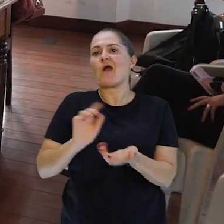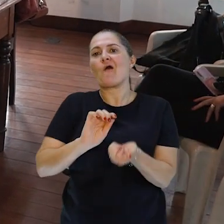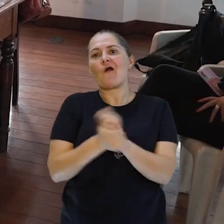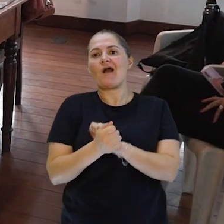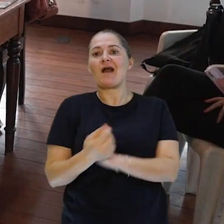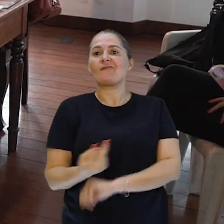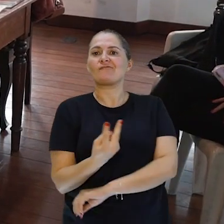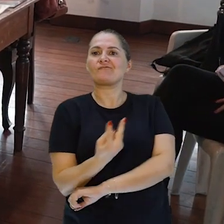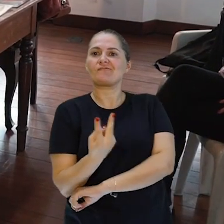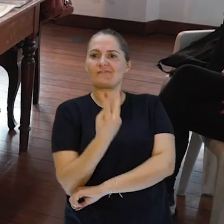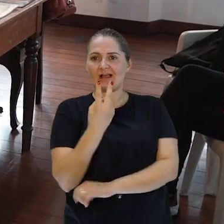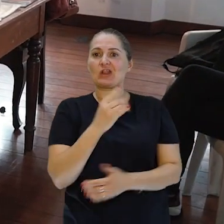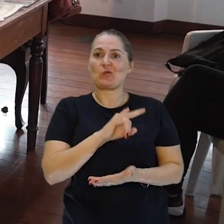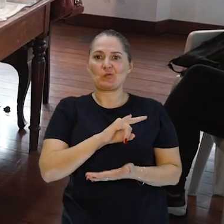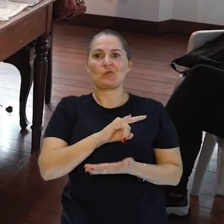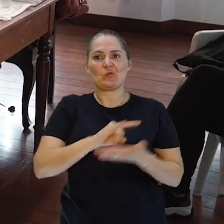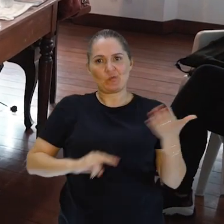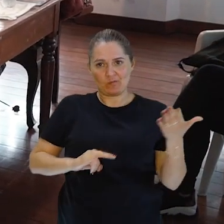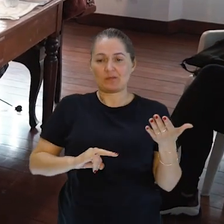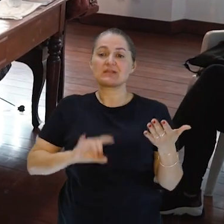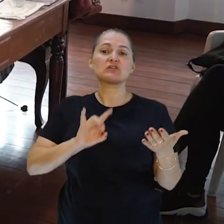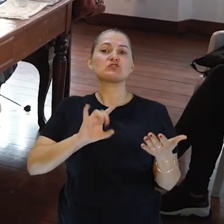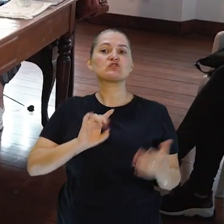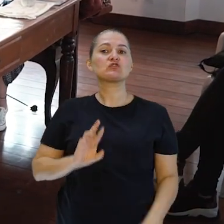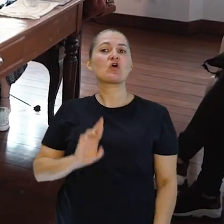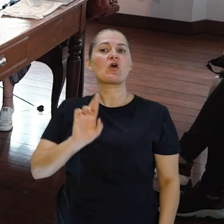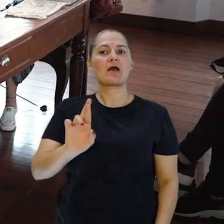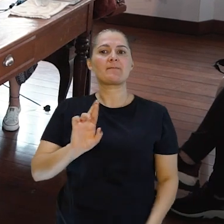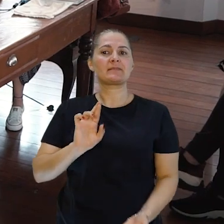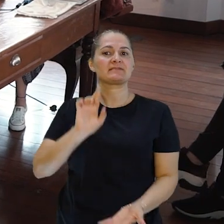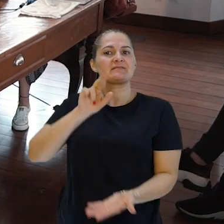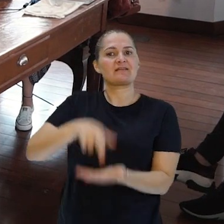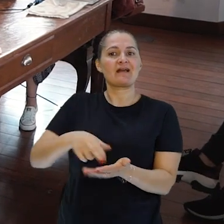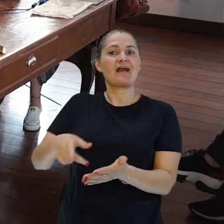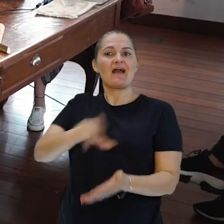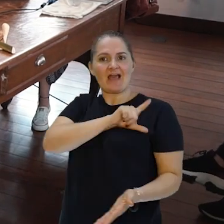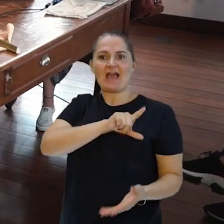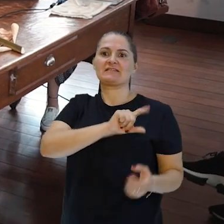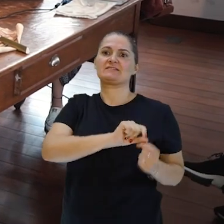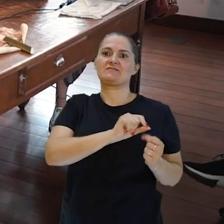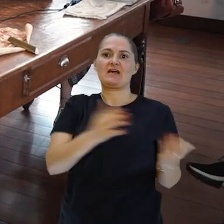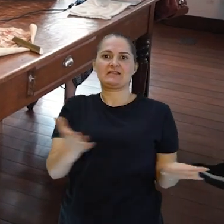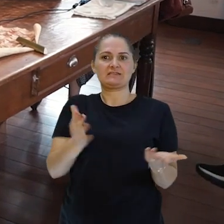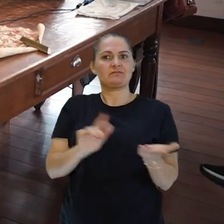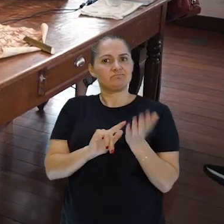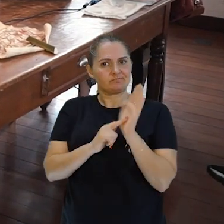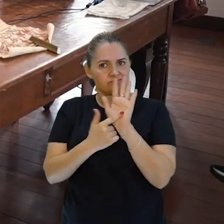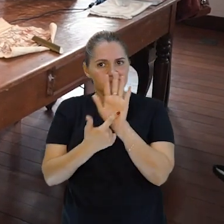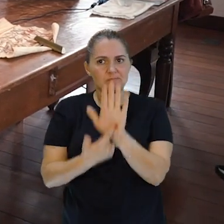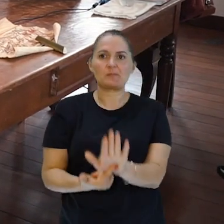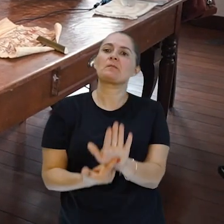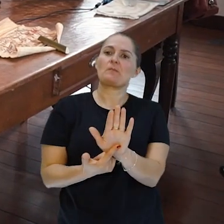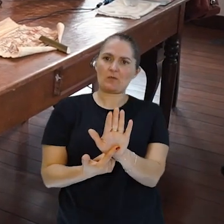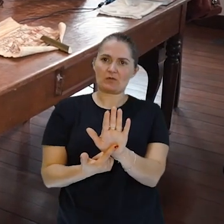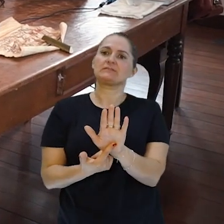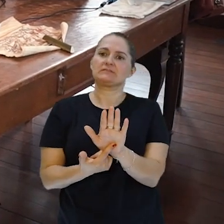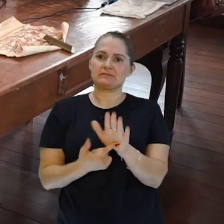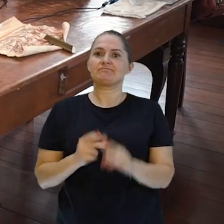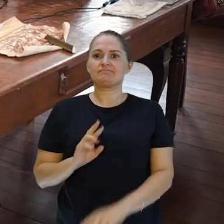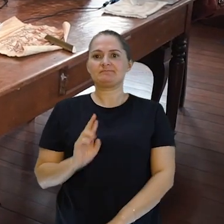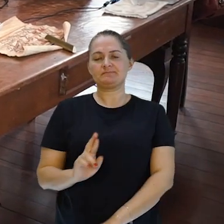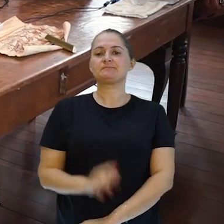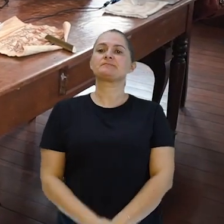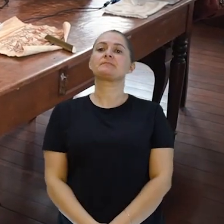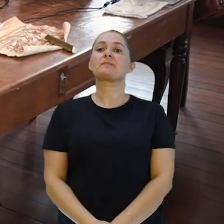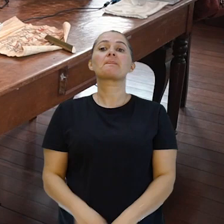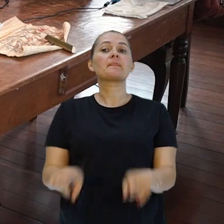Então, é a questão do valor documental disso, né? É uma representação da realidade que antes ela tinha função. Agora